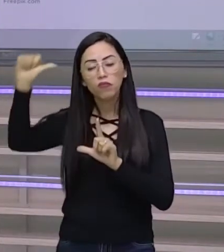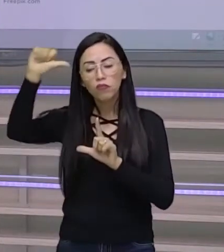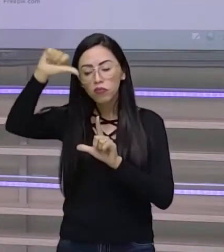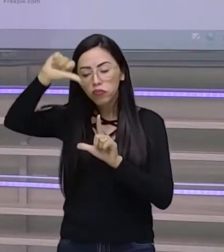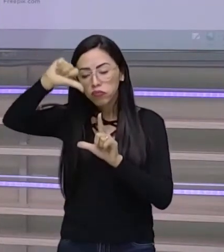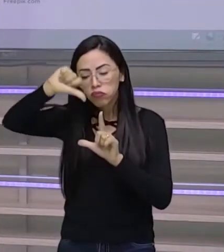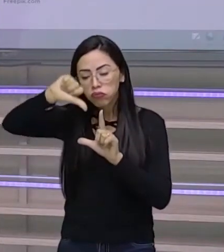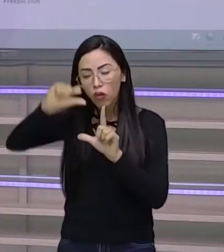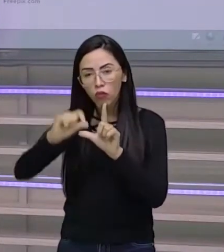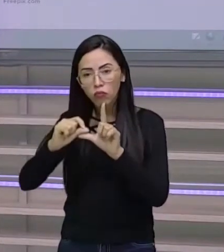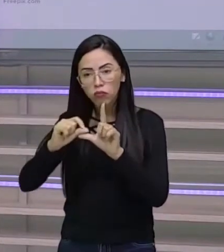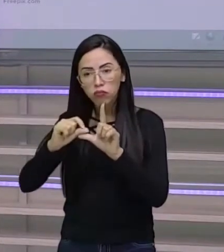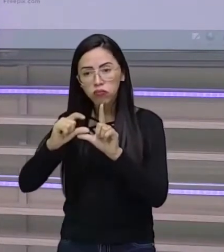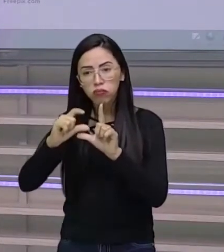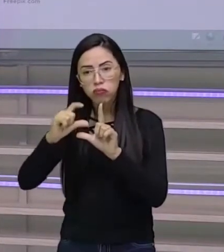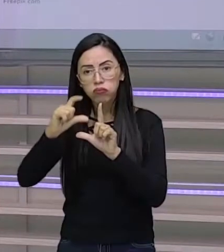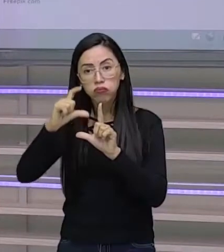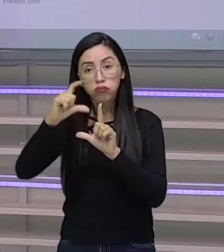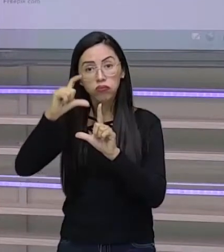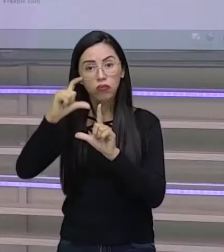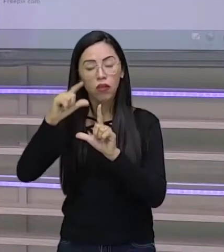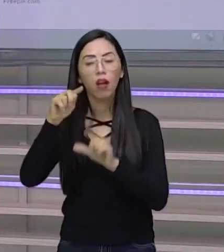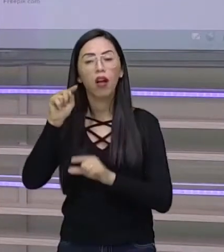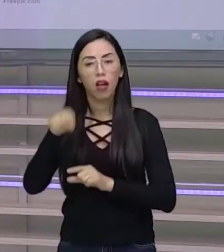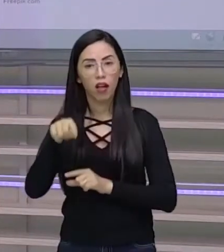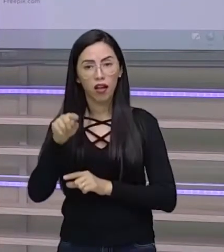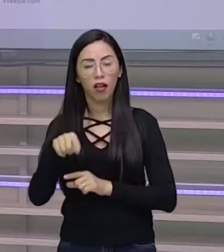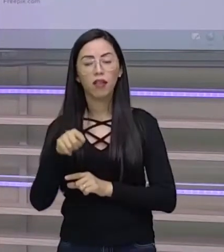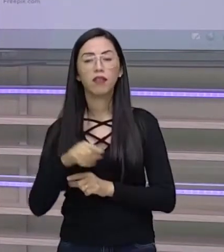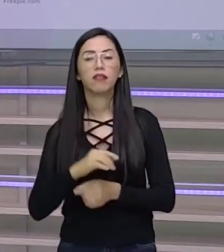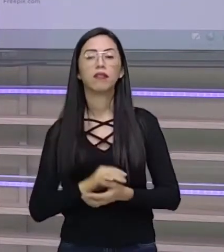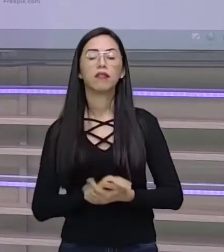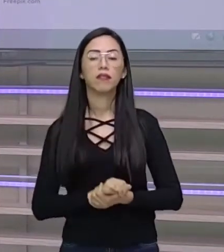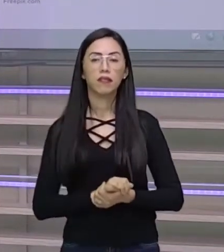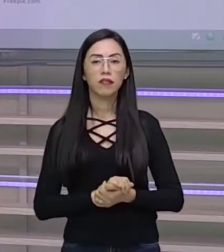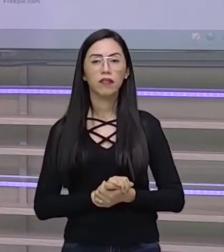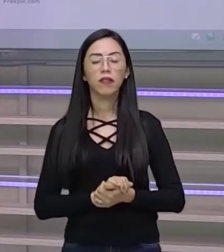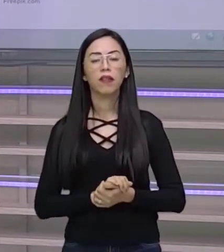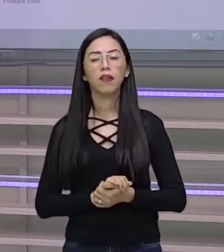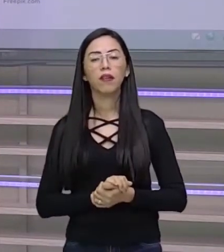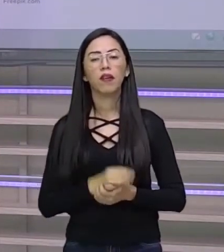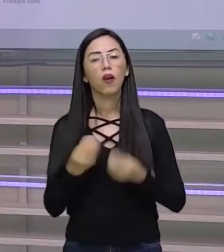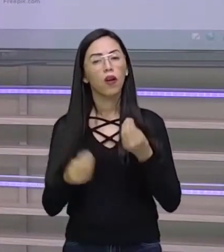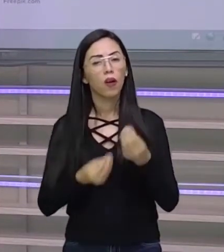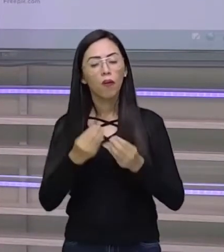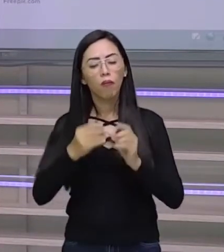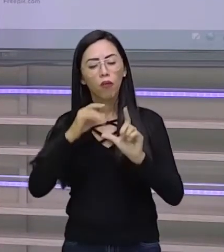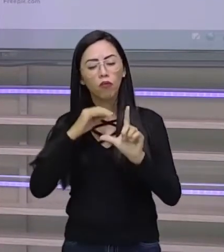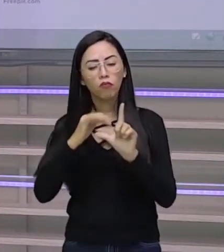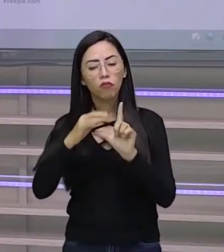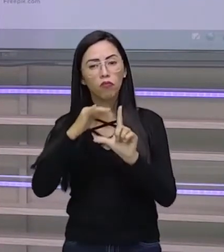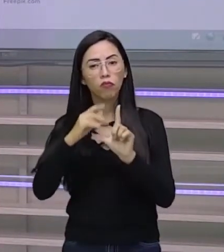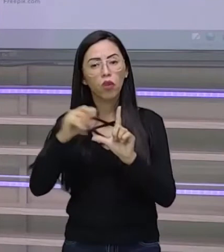capacidade. Medida de capacidade. Medida de capacidade é medir a